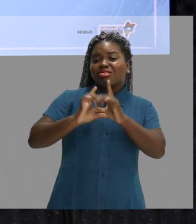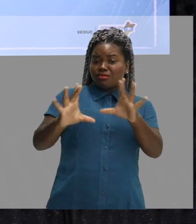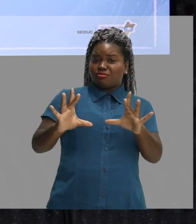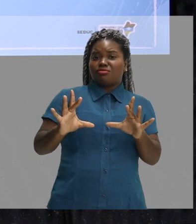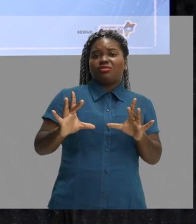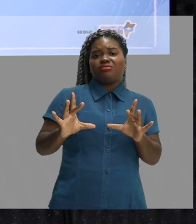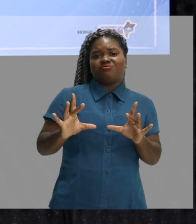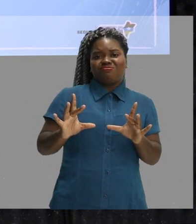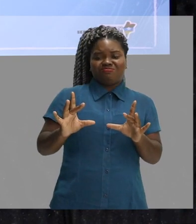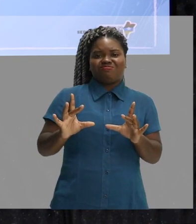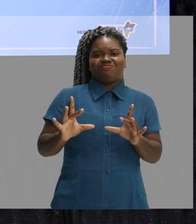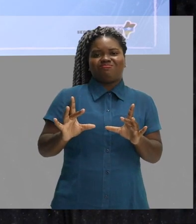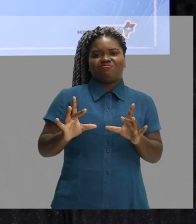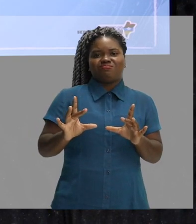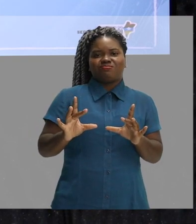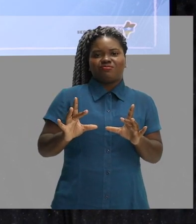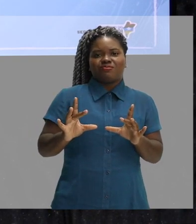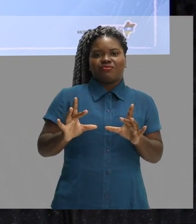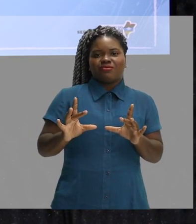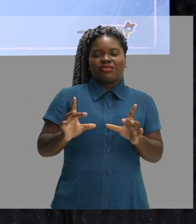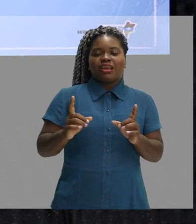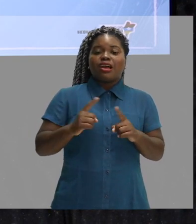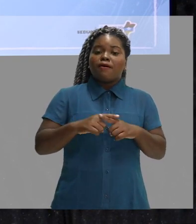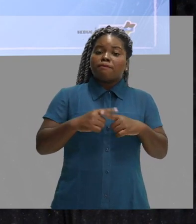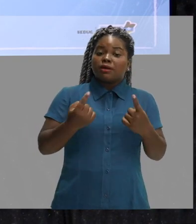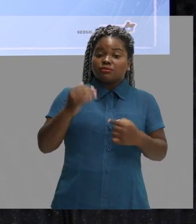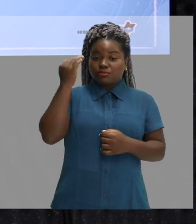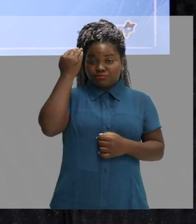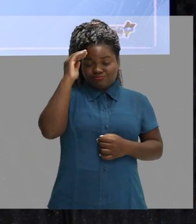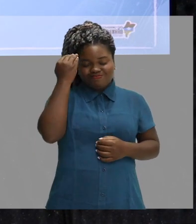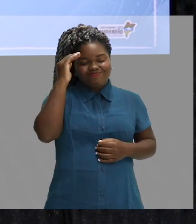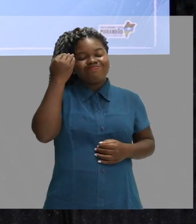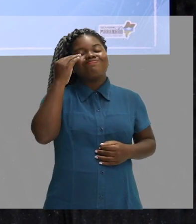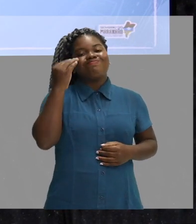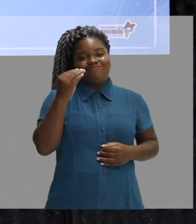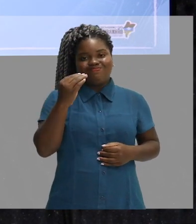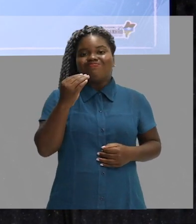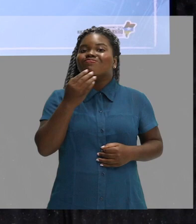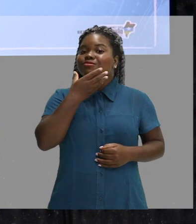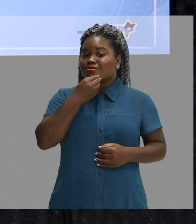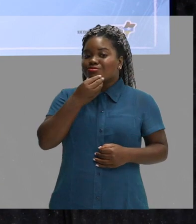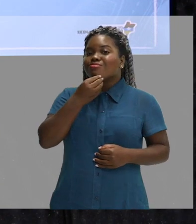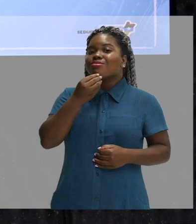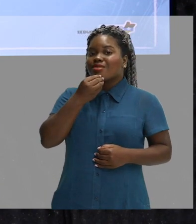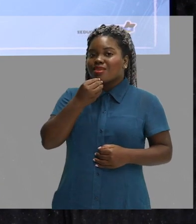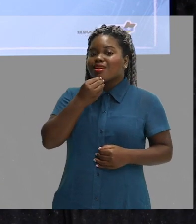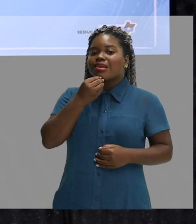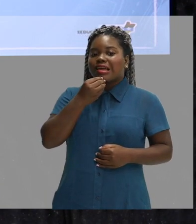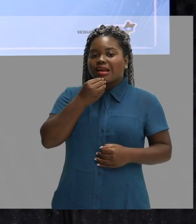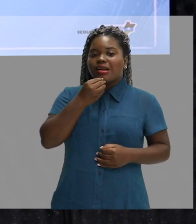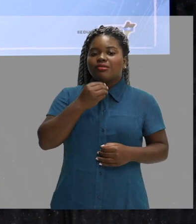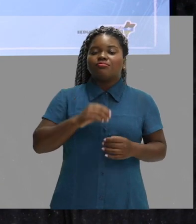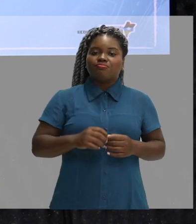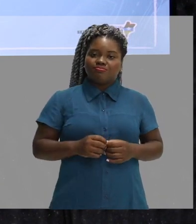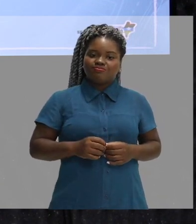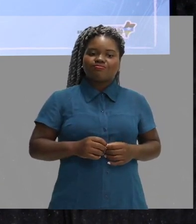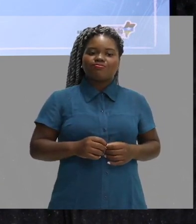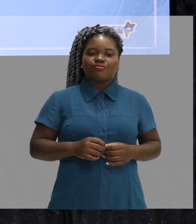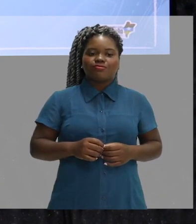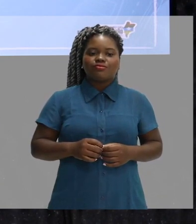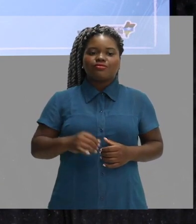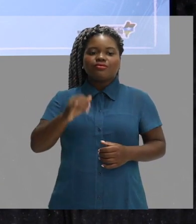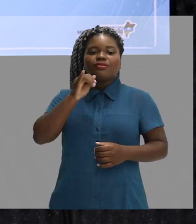bem a democracia. Só que a gente tem que entender esse cara para estudar os outros que vêm depois. Esses sim defendem a